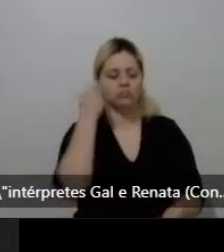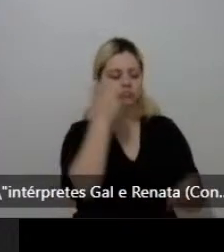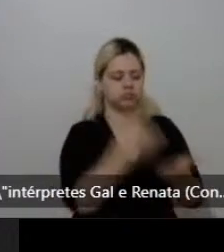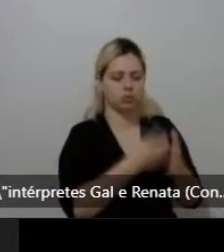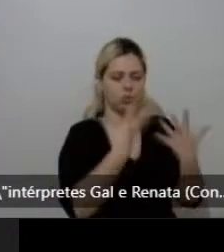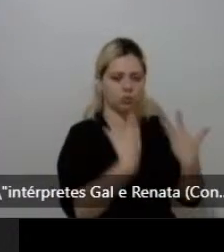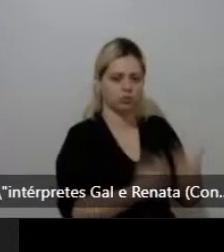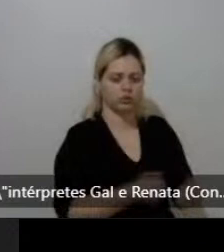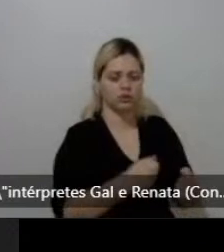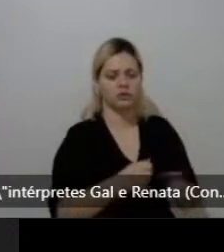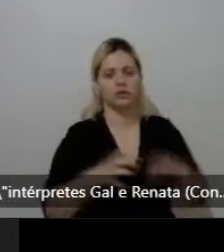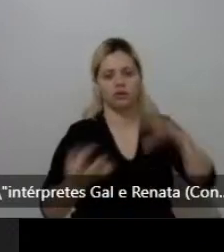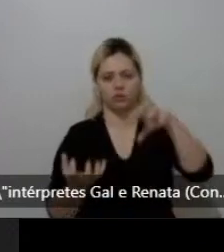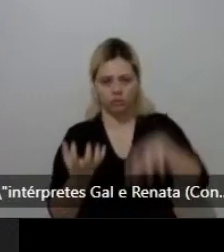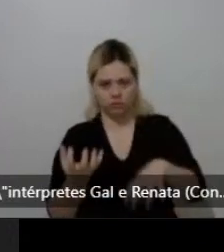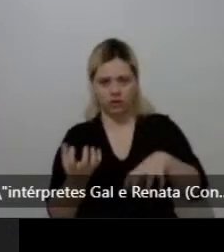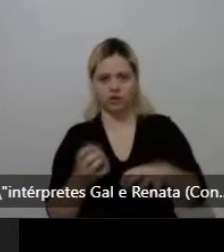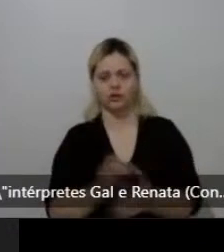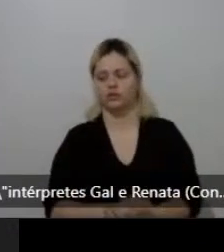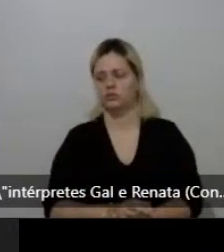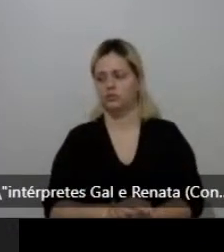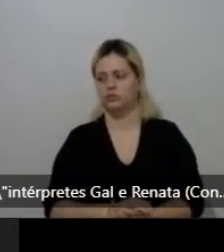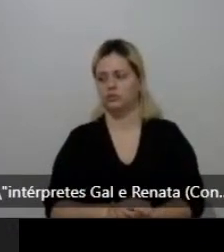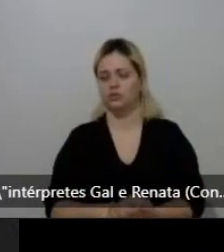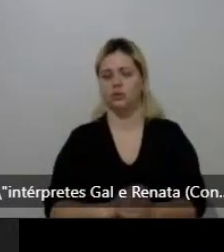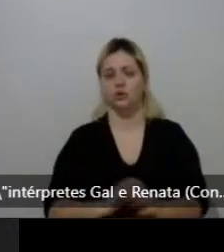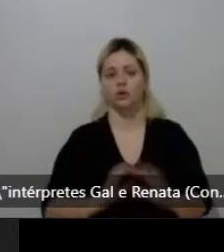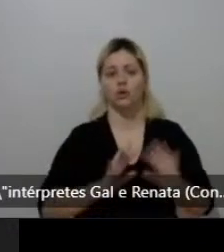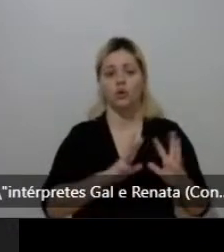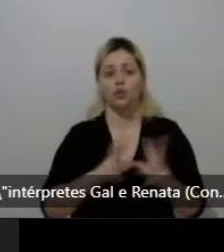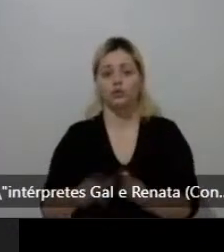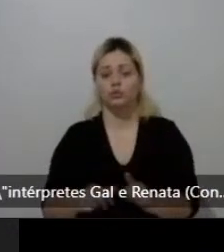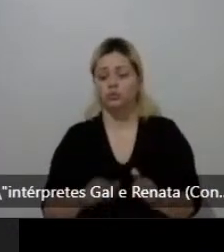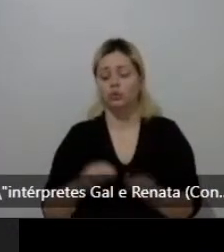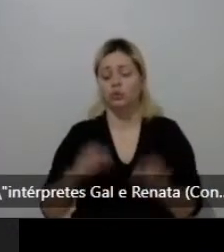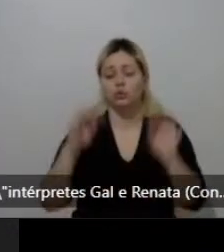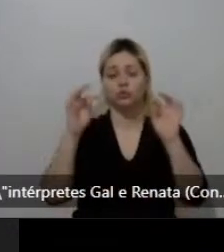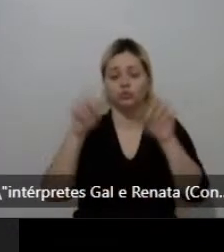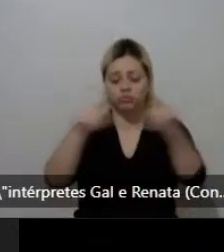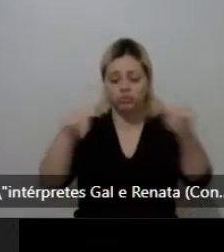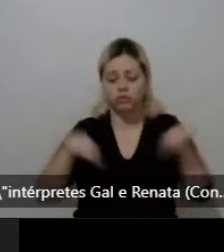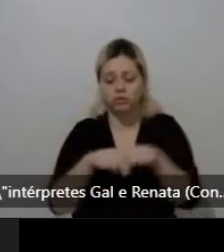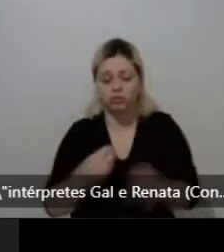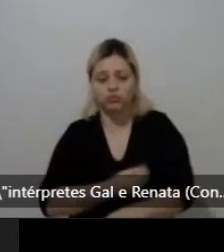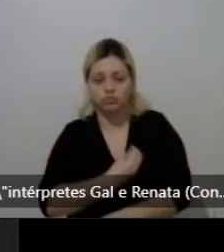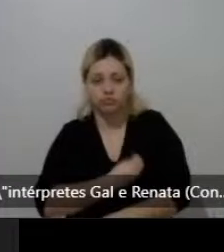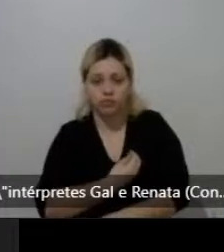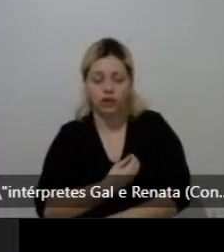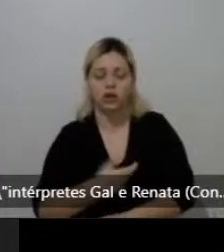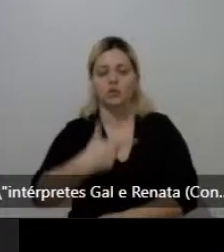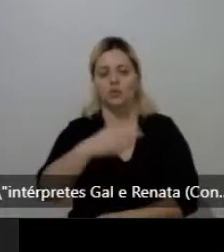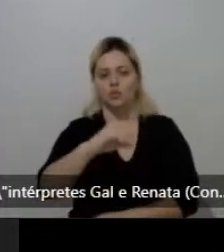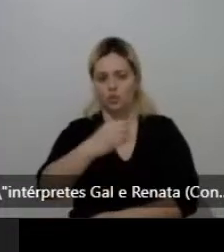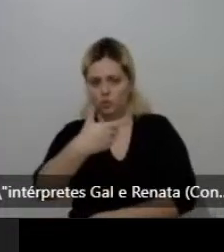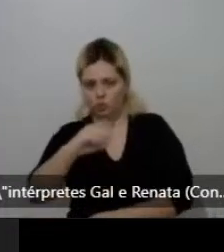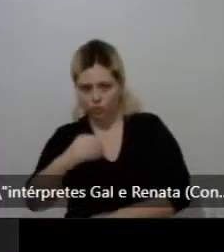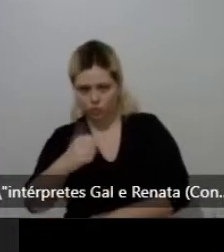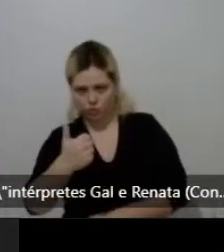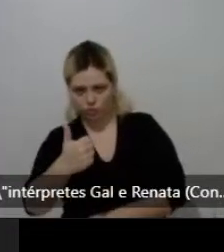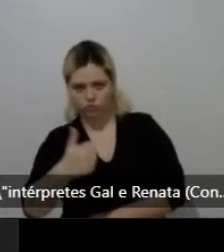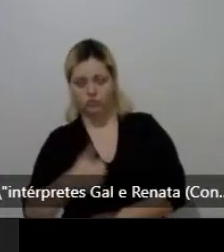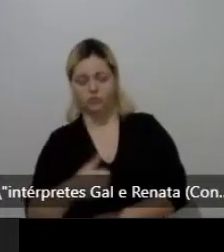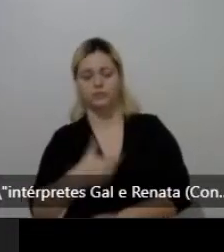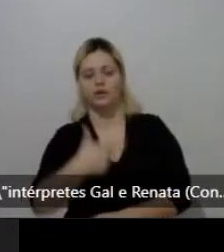que também acaba e contamina esses territórios de vidas, as suas populações. Em 2021, tivemos